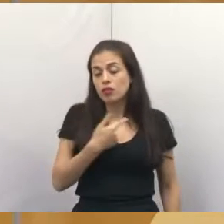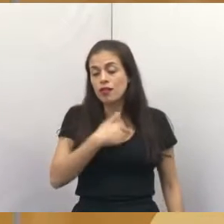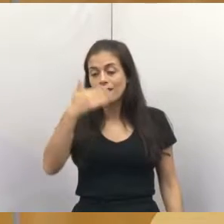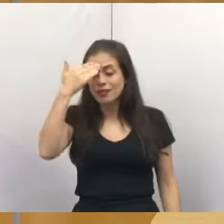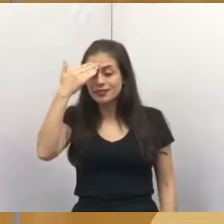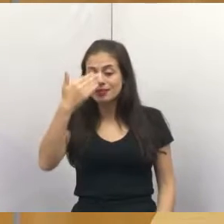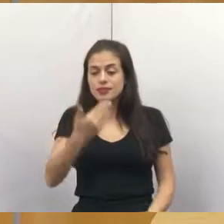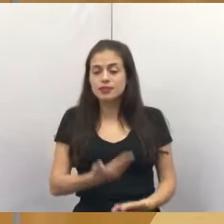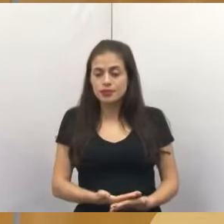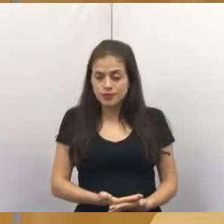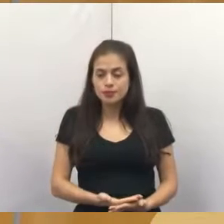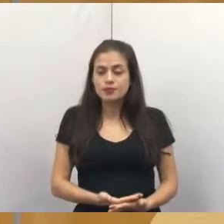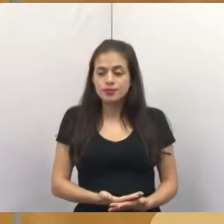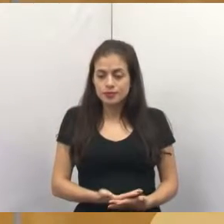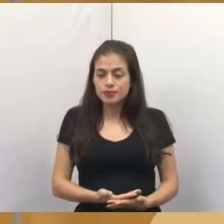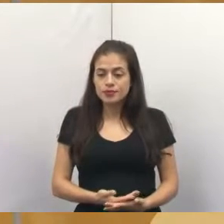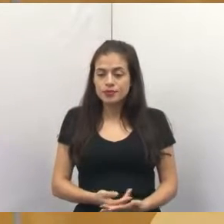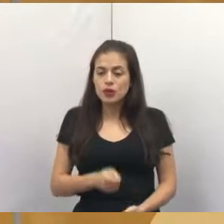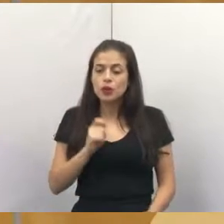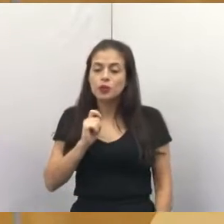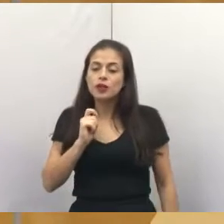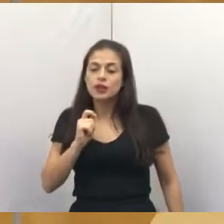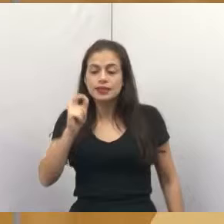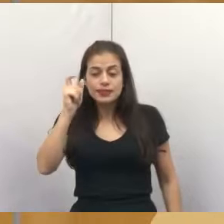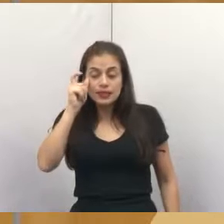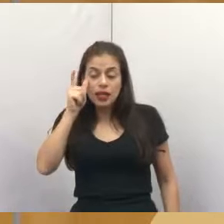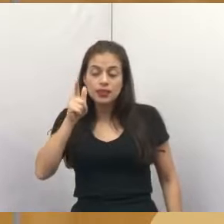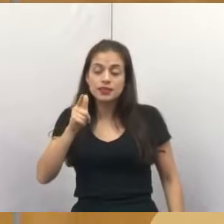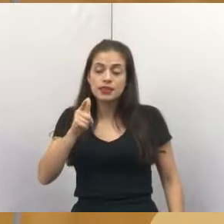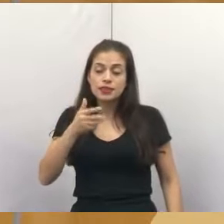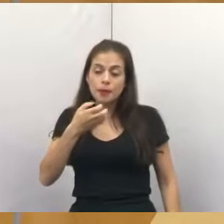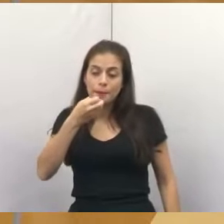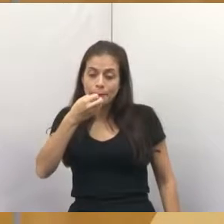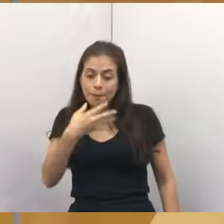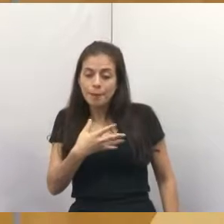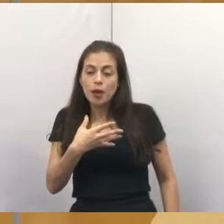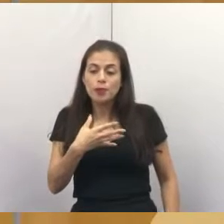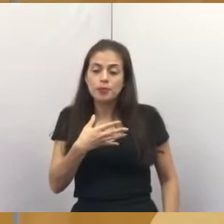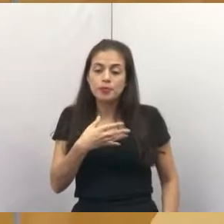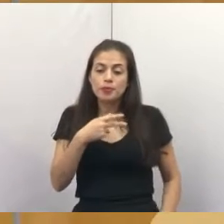acordo com o que é interessante, produtivo para o povo